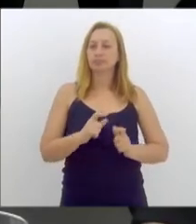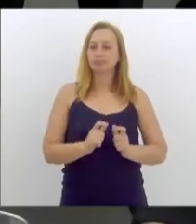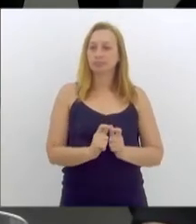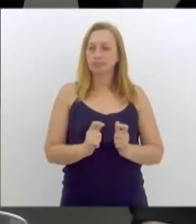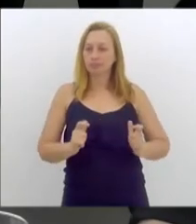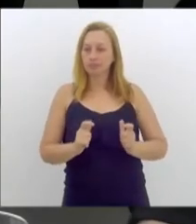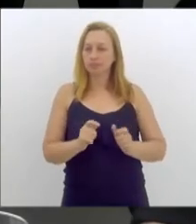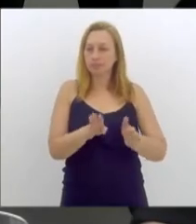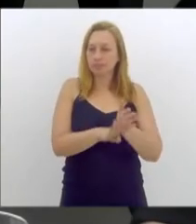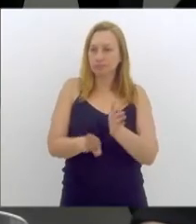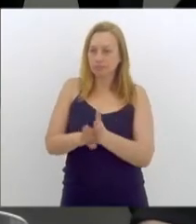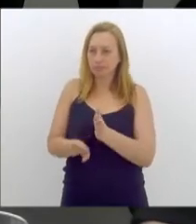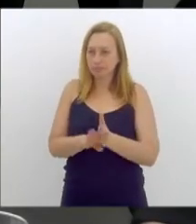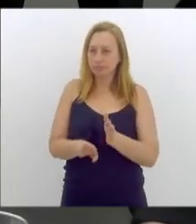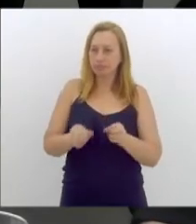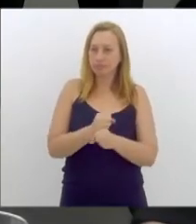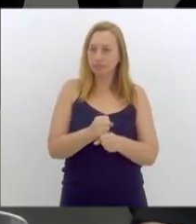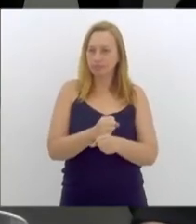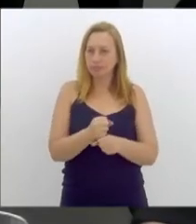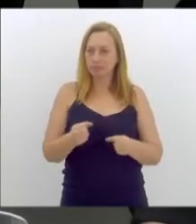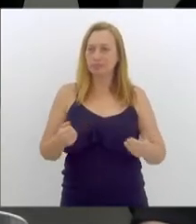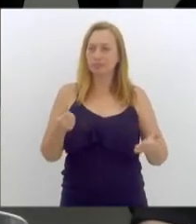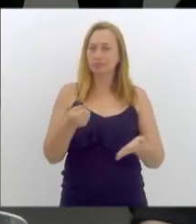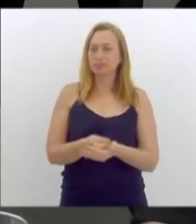que foram executadas esse ano